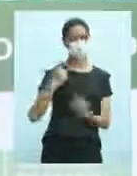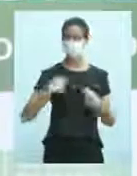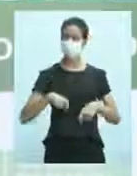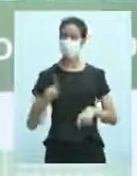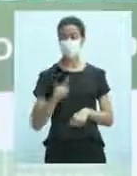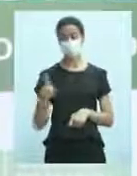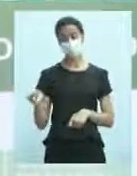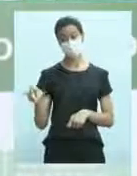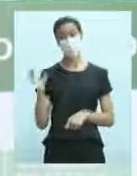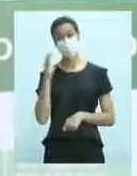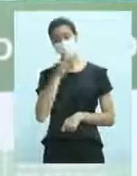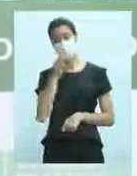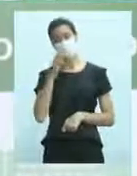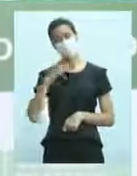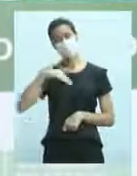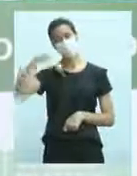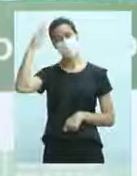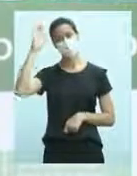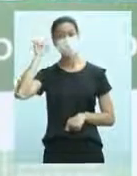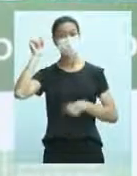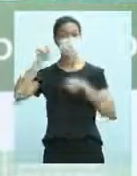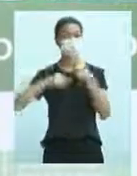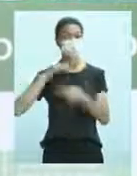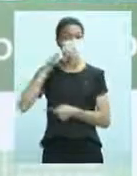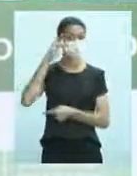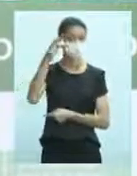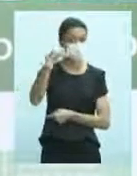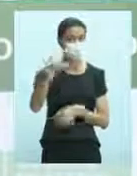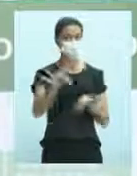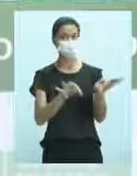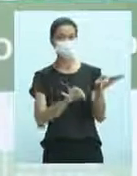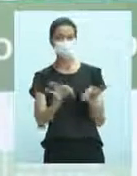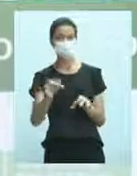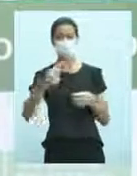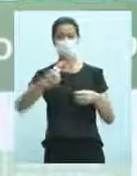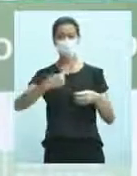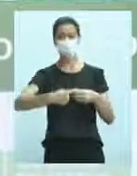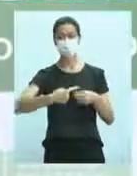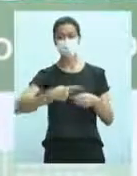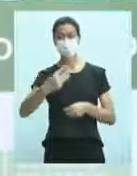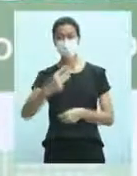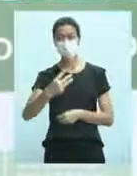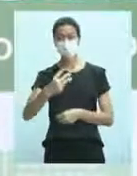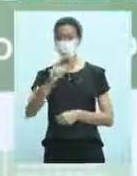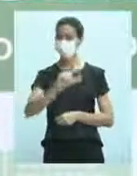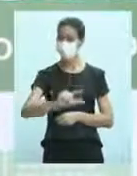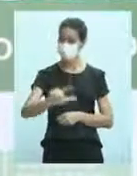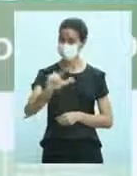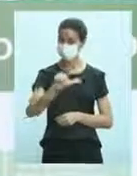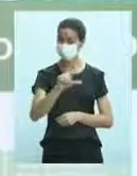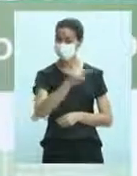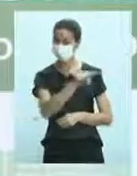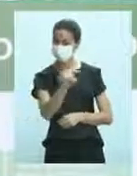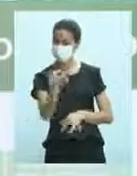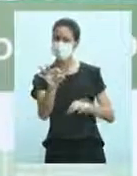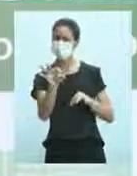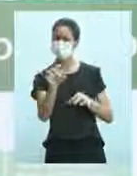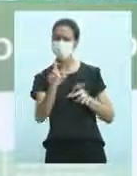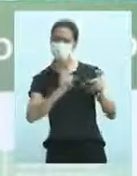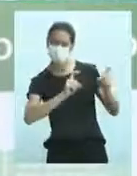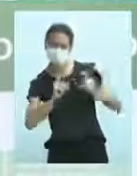depois nós haveremos de ir para três lagoas e já estamos no entendimento com a secretaria municipal de saúde